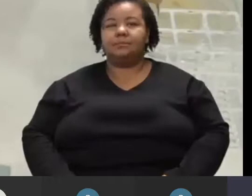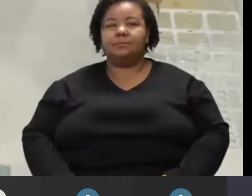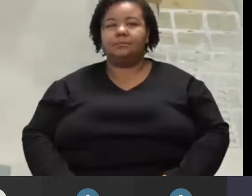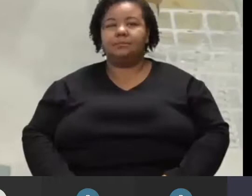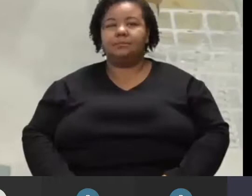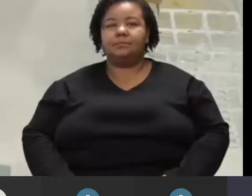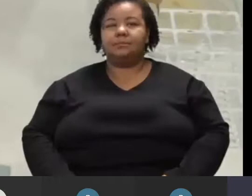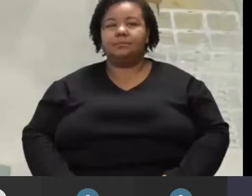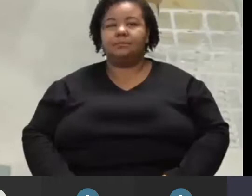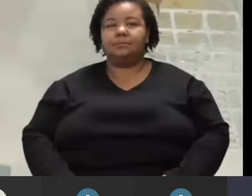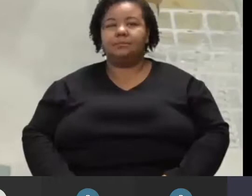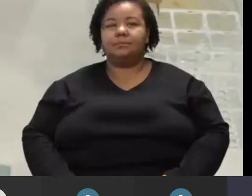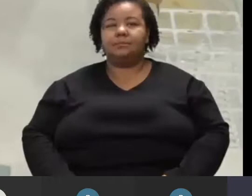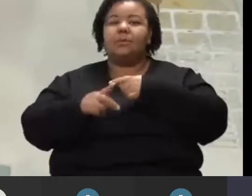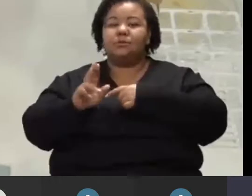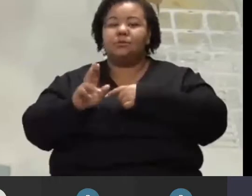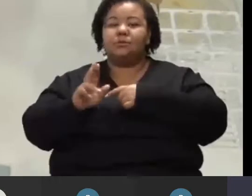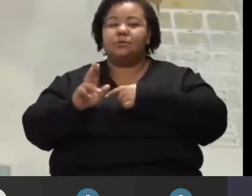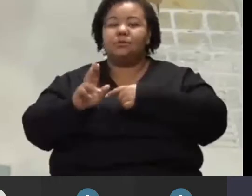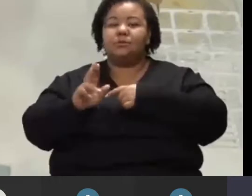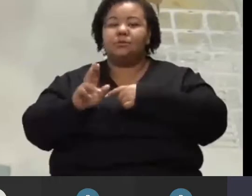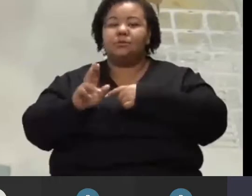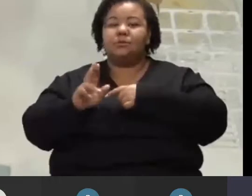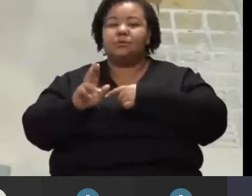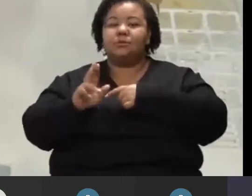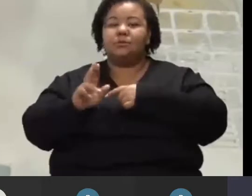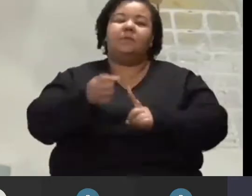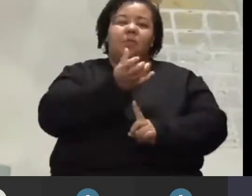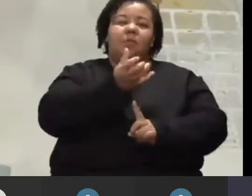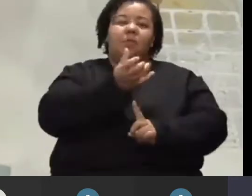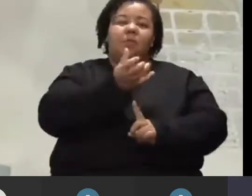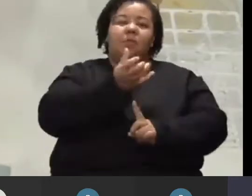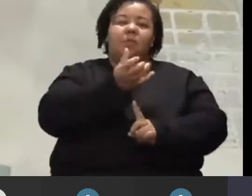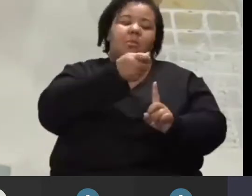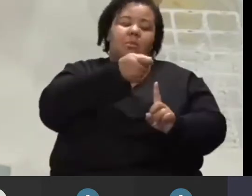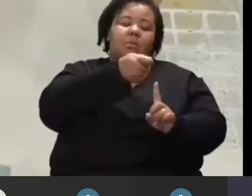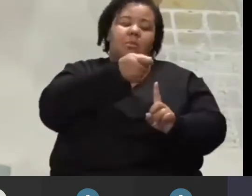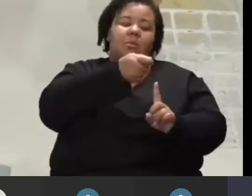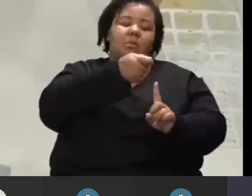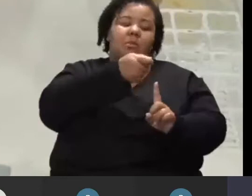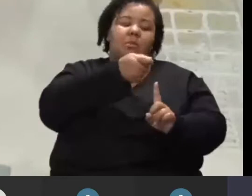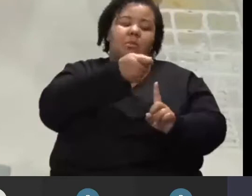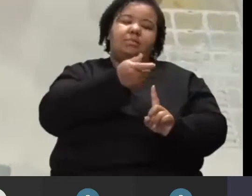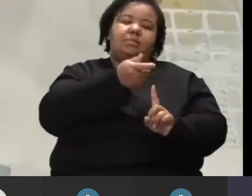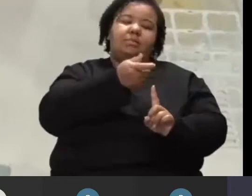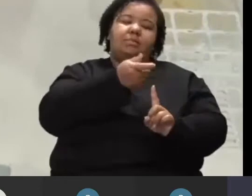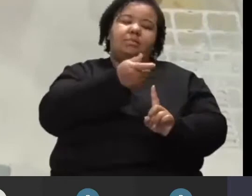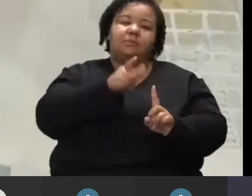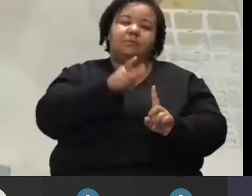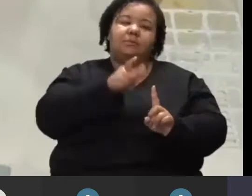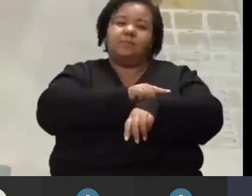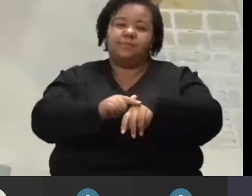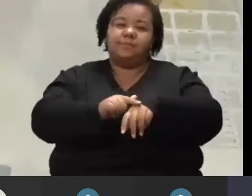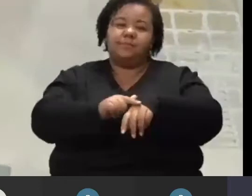Após o uso, você precisa se lembrar de, novamente, esterilizar a alça de inoculação, a alça bacteriológica.